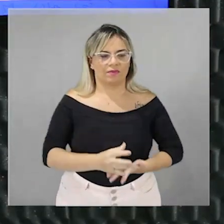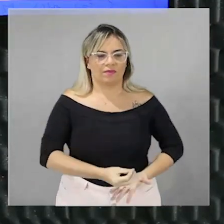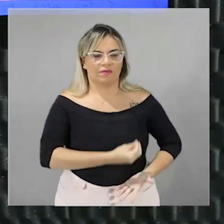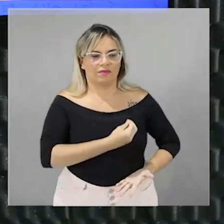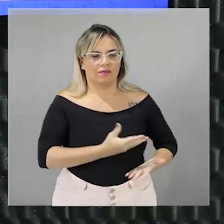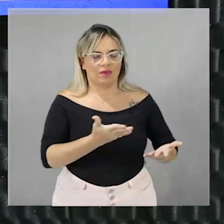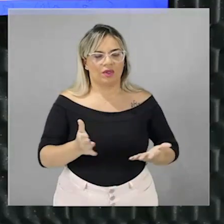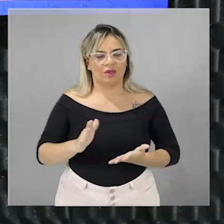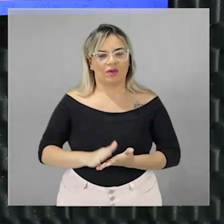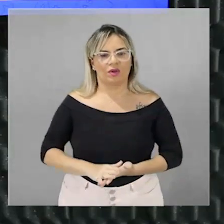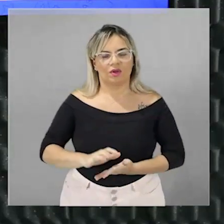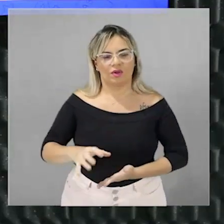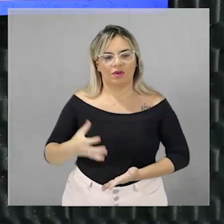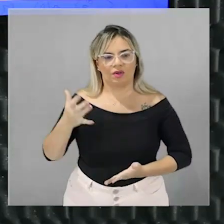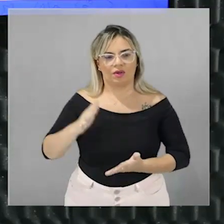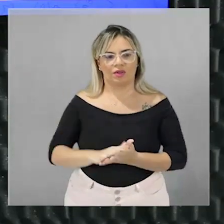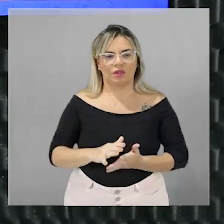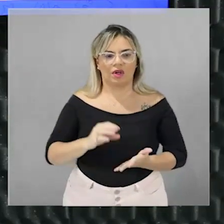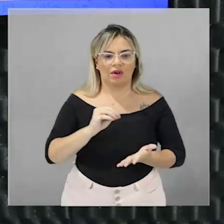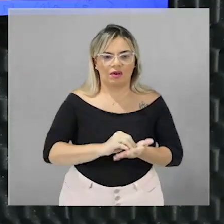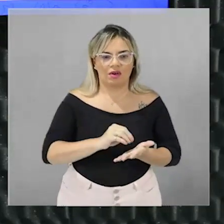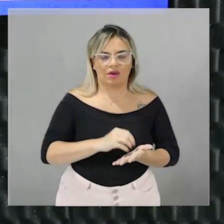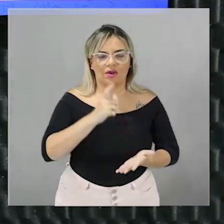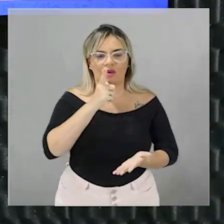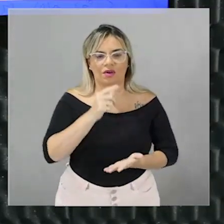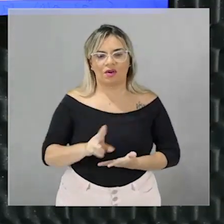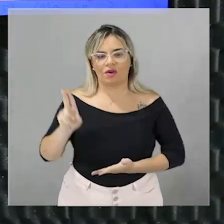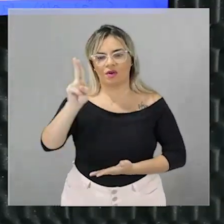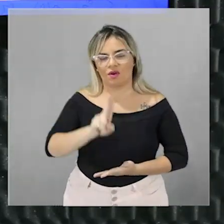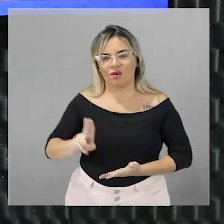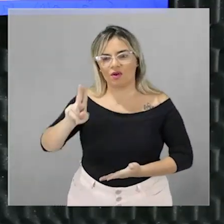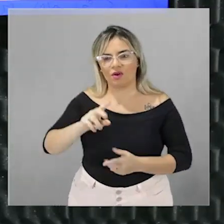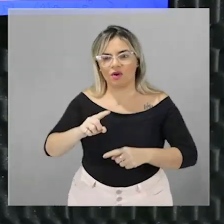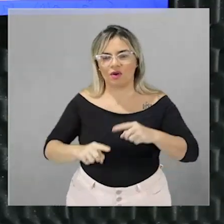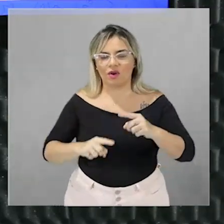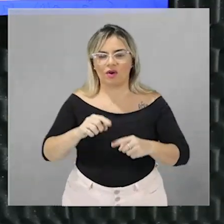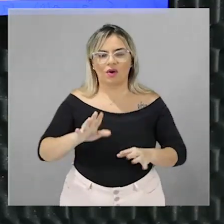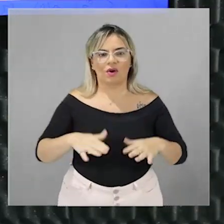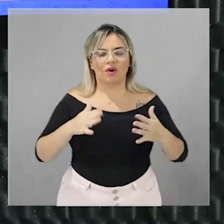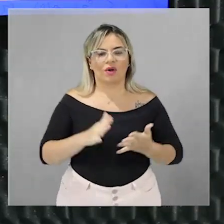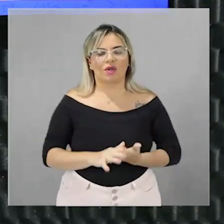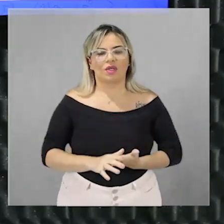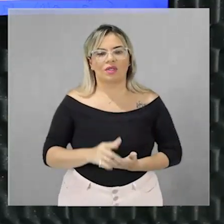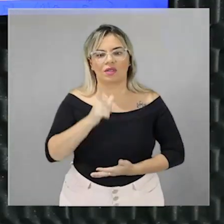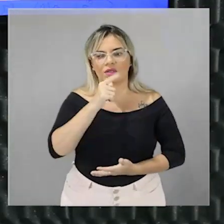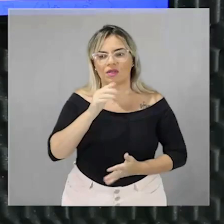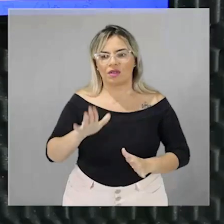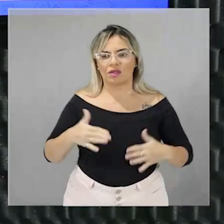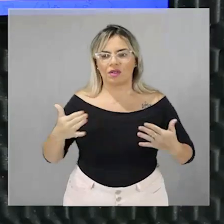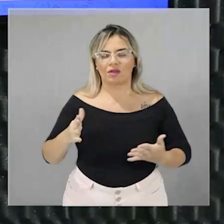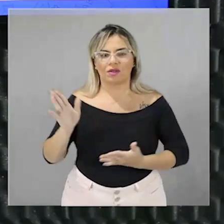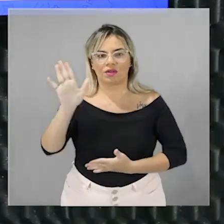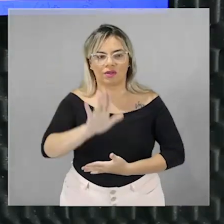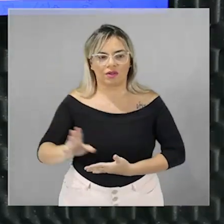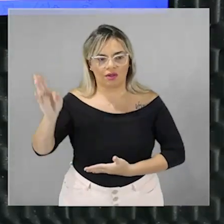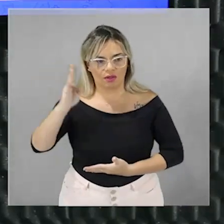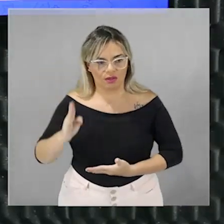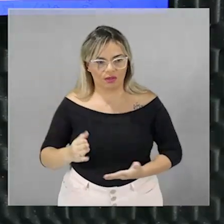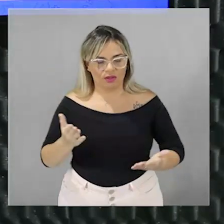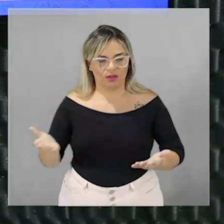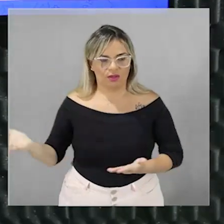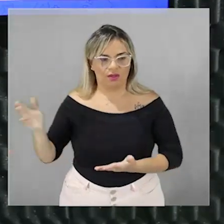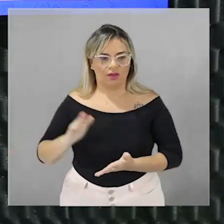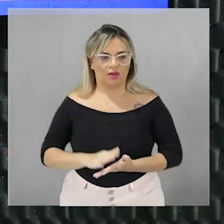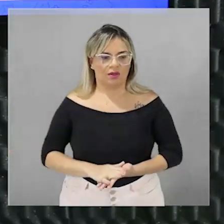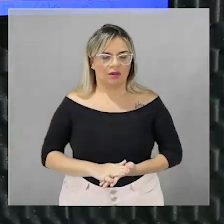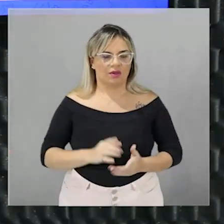de escassez, o uso prioritário dos recursos hídricos no nosso país seria destinado principalmente a quê? Ora, cara, para a preservação da vida, que vai passar